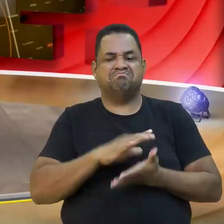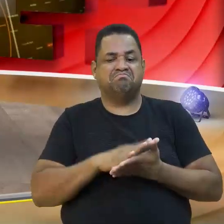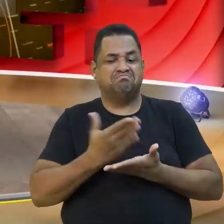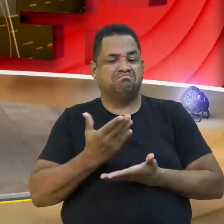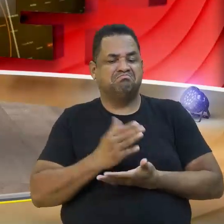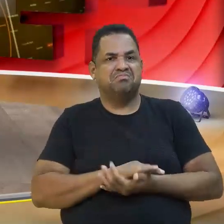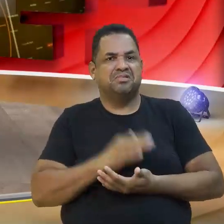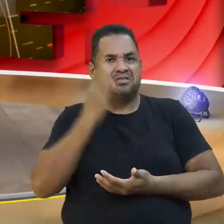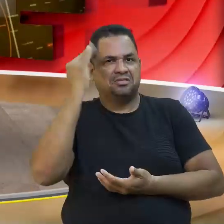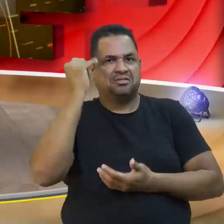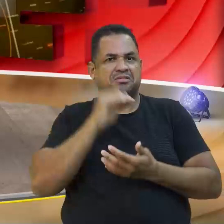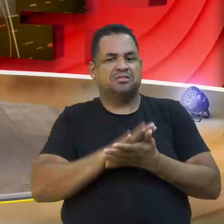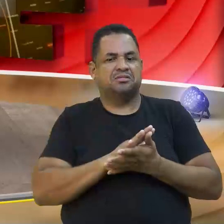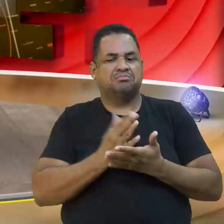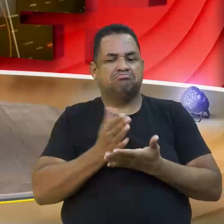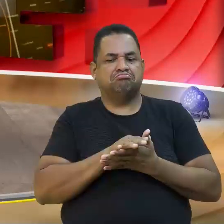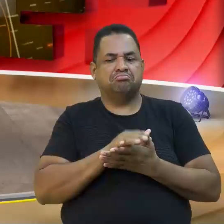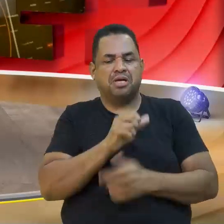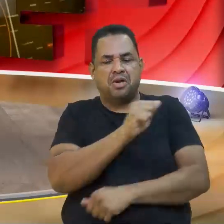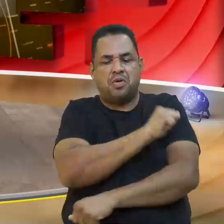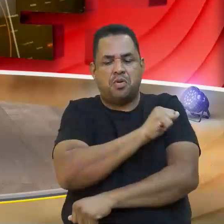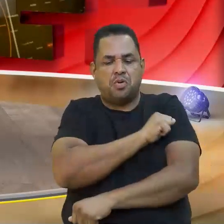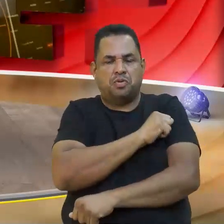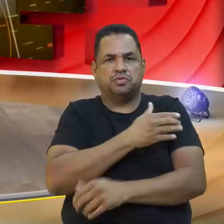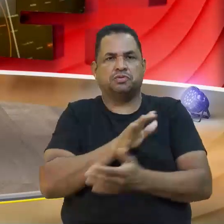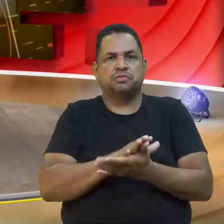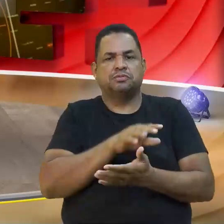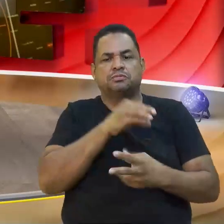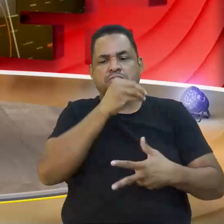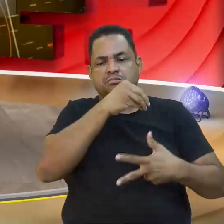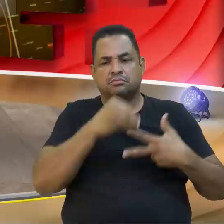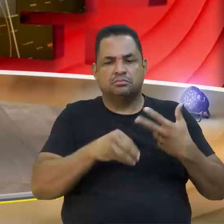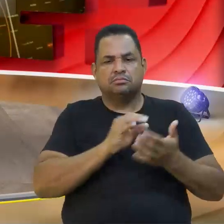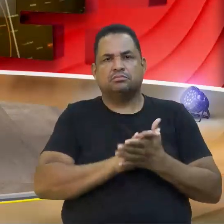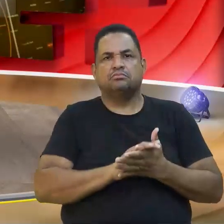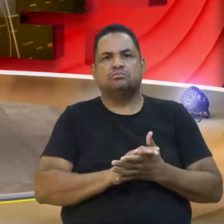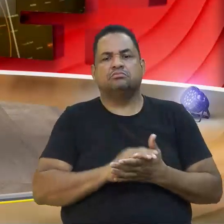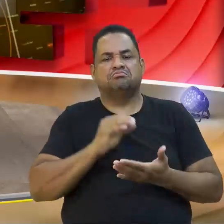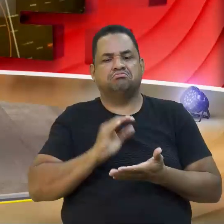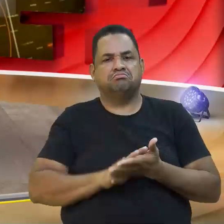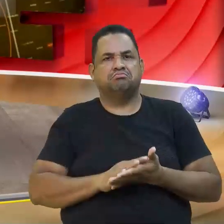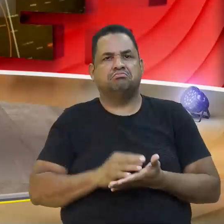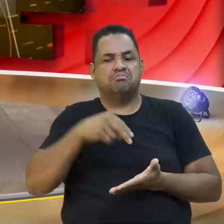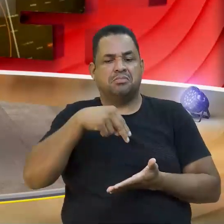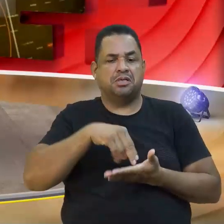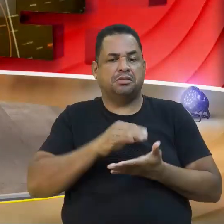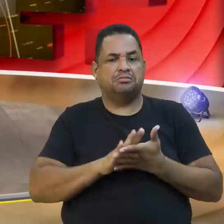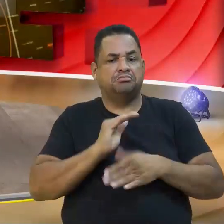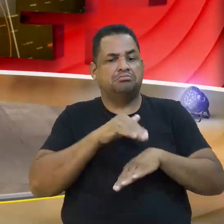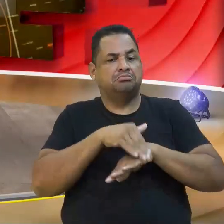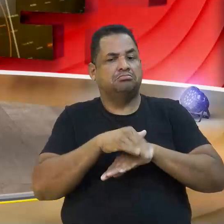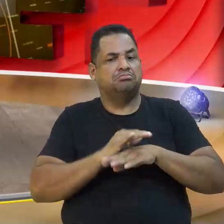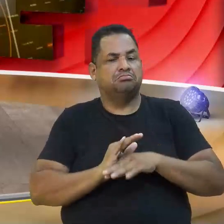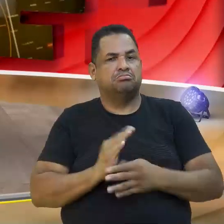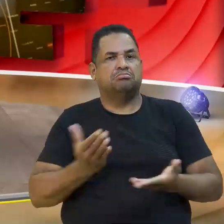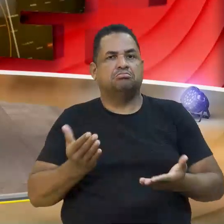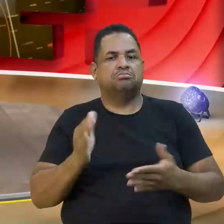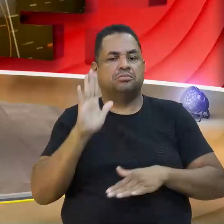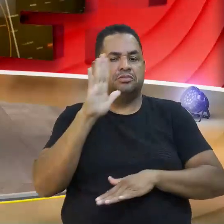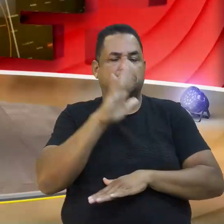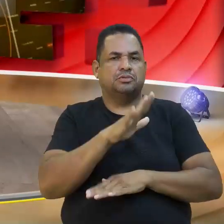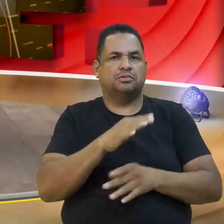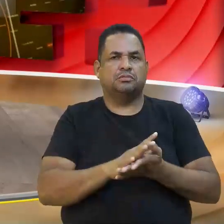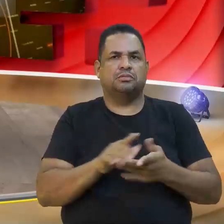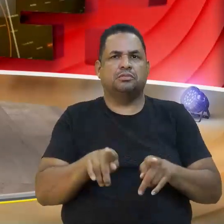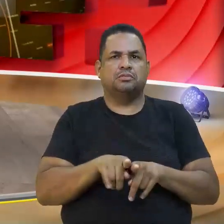Galera que estuda aí pro Enem aí de dia a dia, manhã, tarde e noite, com certeza muita coisa vai carregar na memória. Ela já